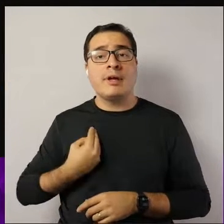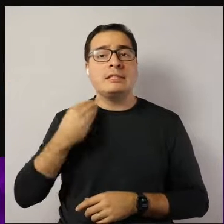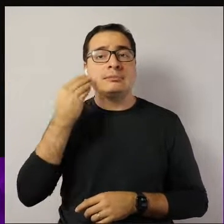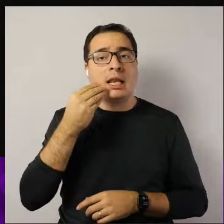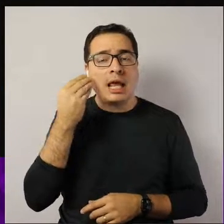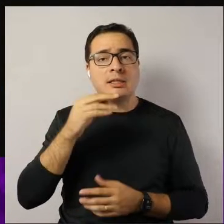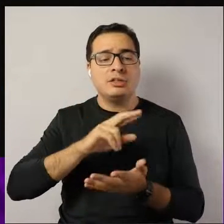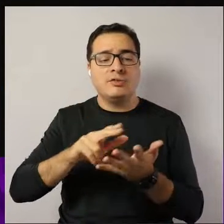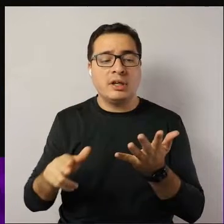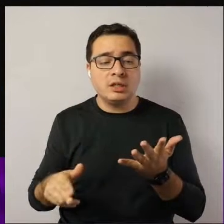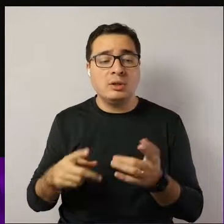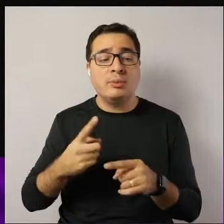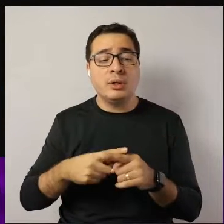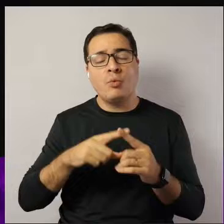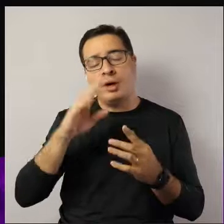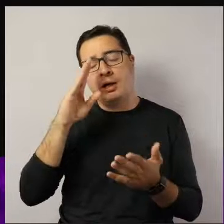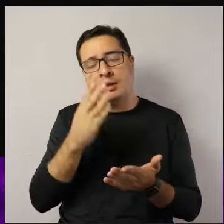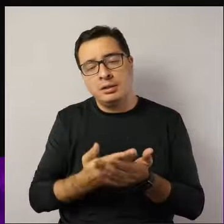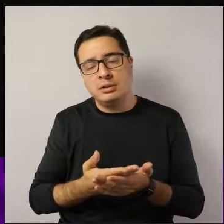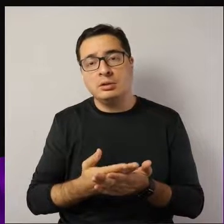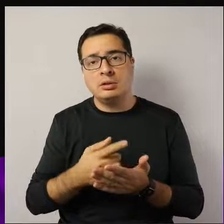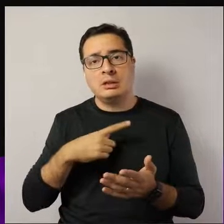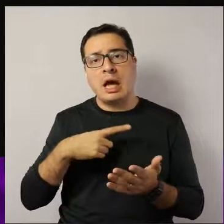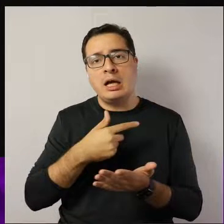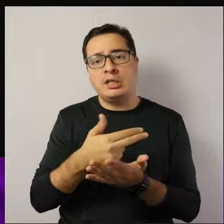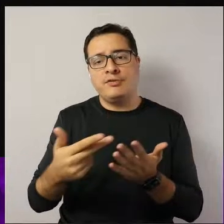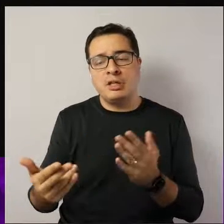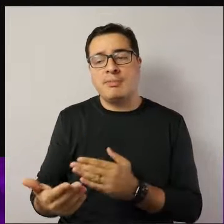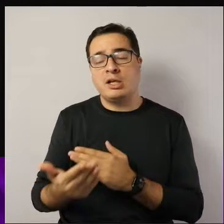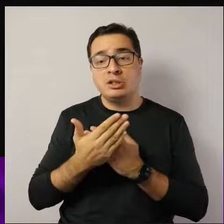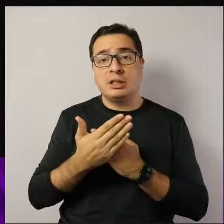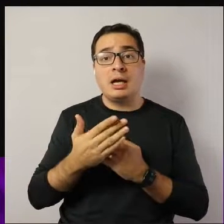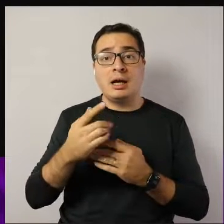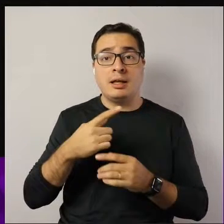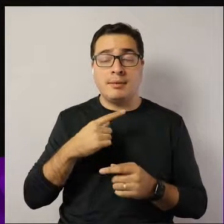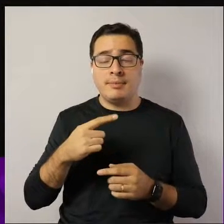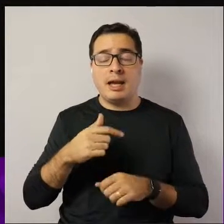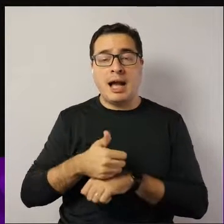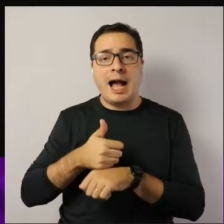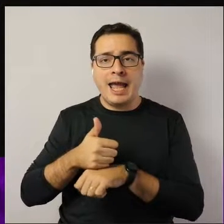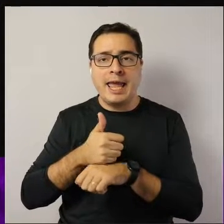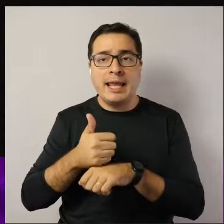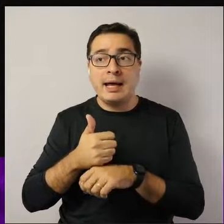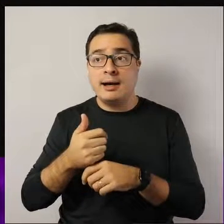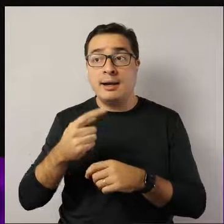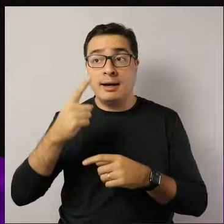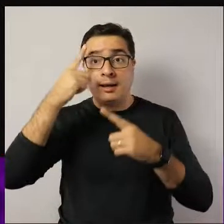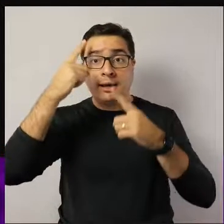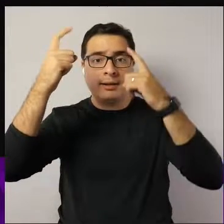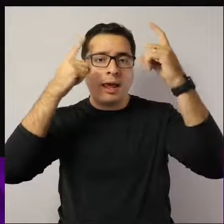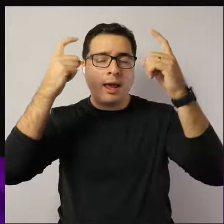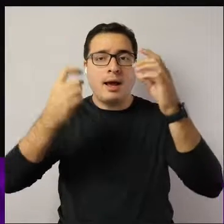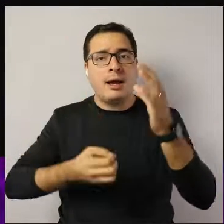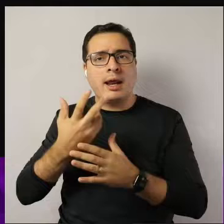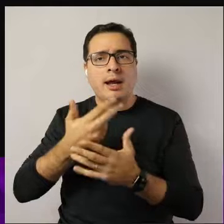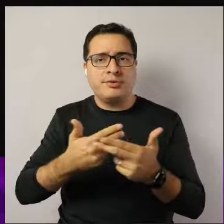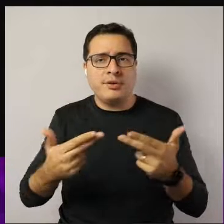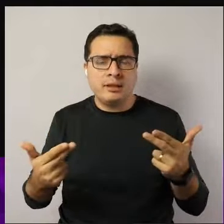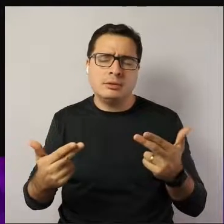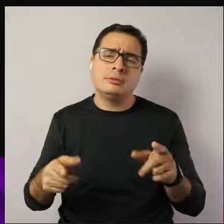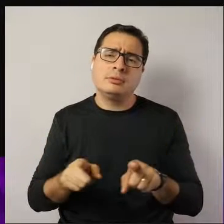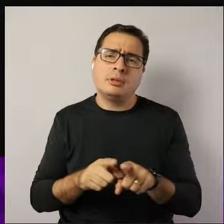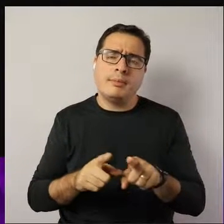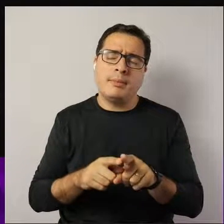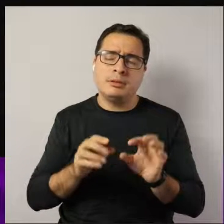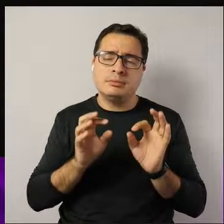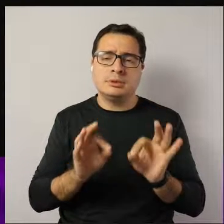acredito que isso traz um repertório criativo para a minha carreira de maneira muito potente também. E sem dúvida eu acredito